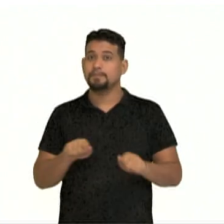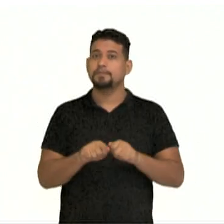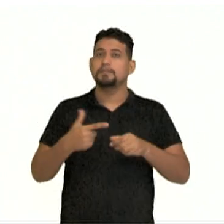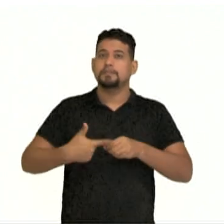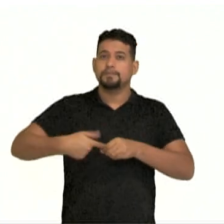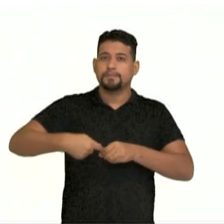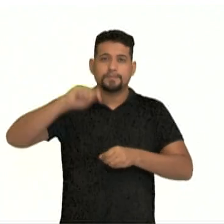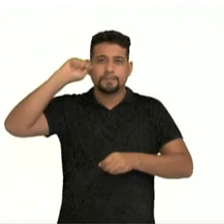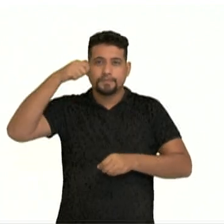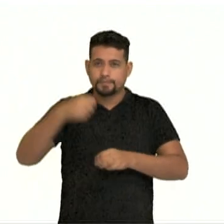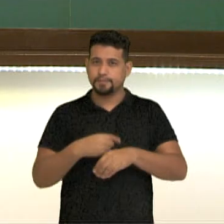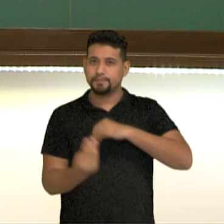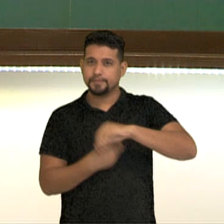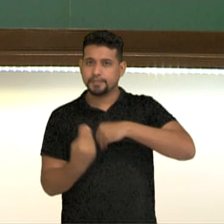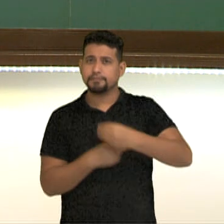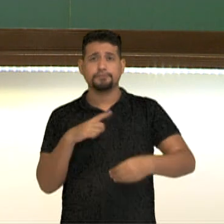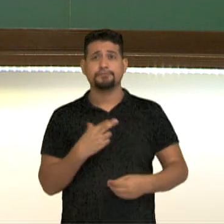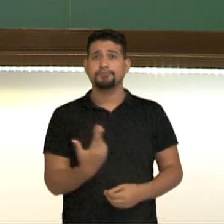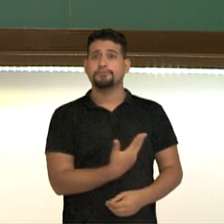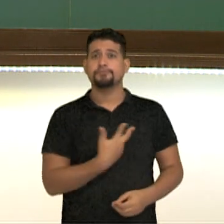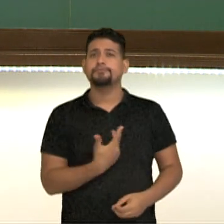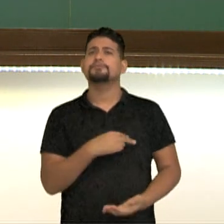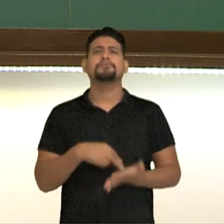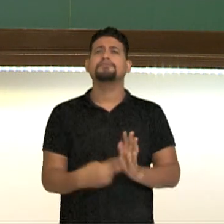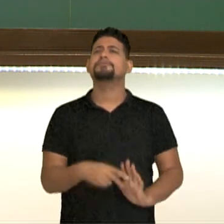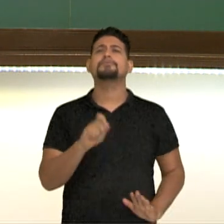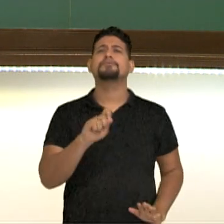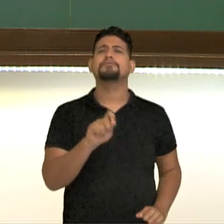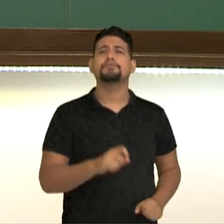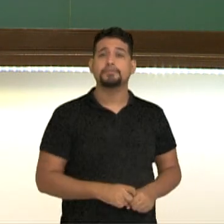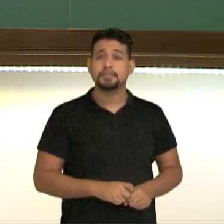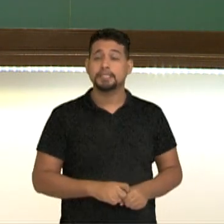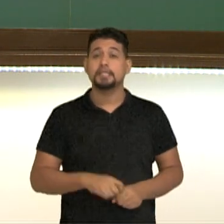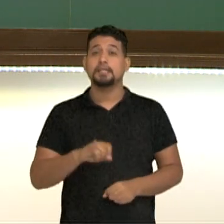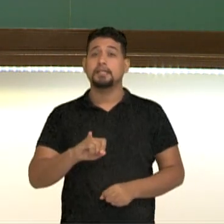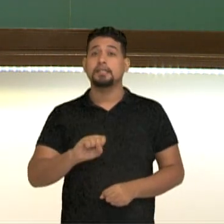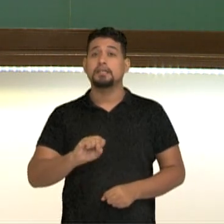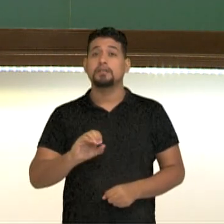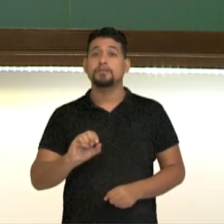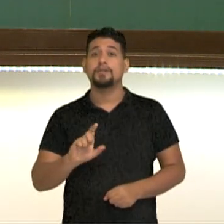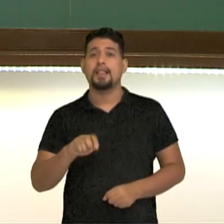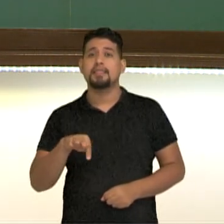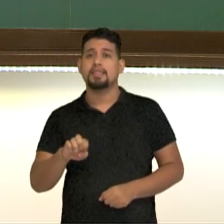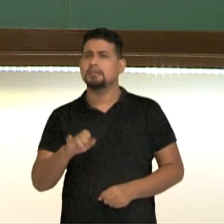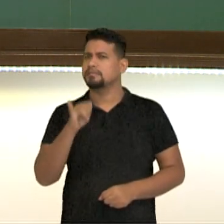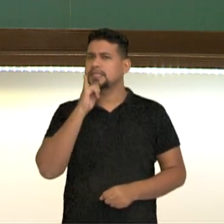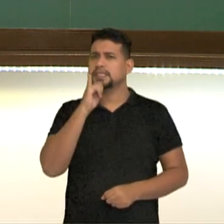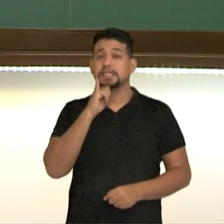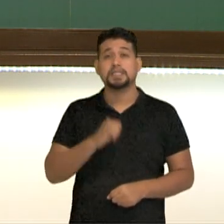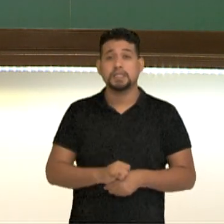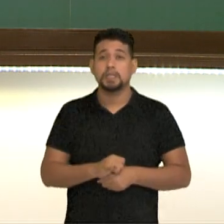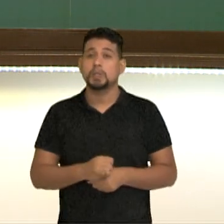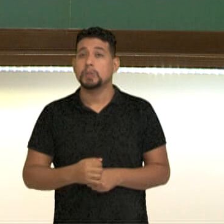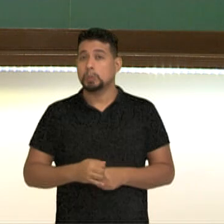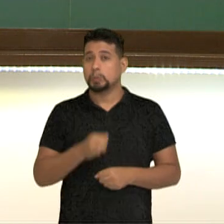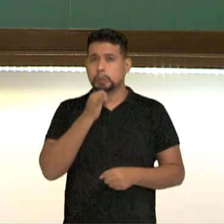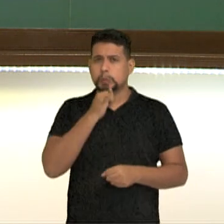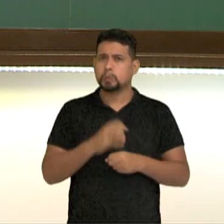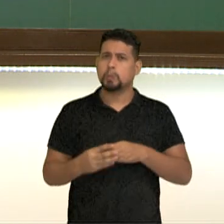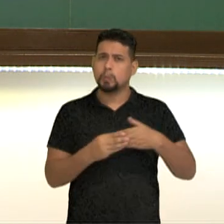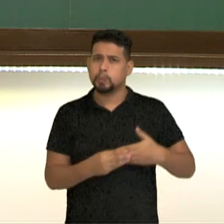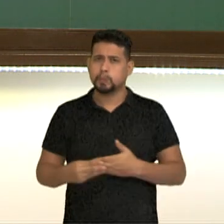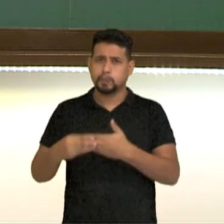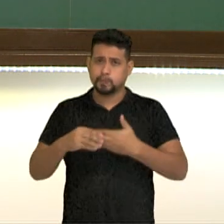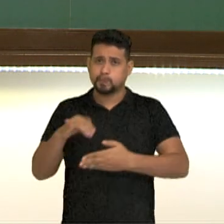eles têm algo muito em comum, eles são isolantes. Pessoal, se você pegou que um condutor ele é um elemento que